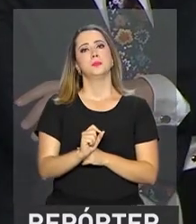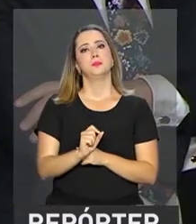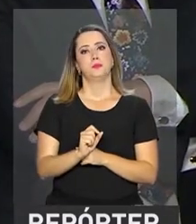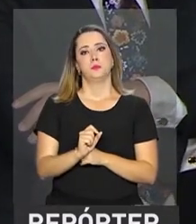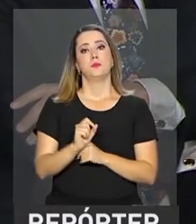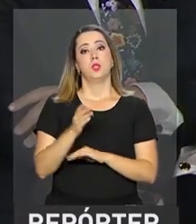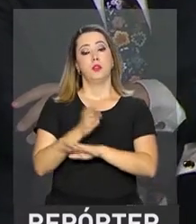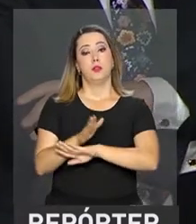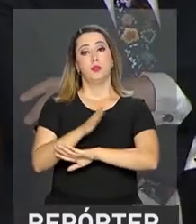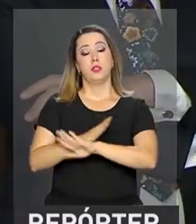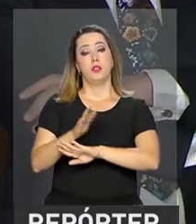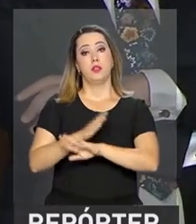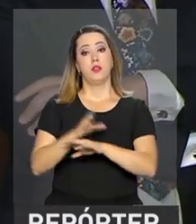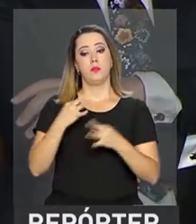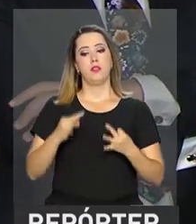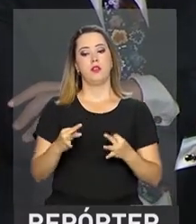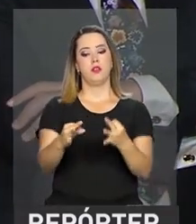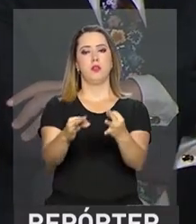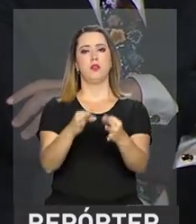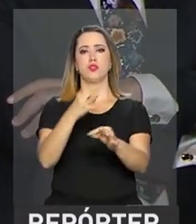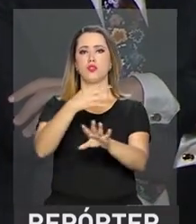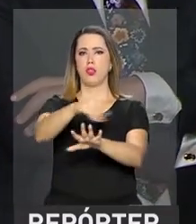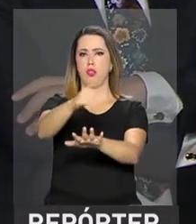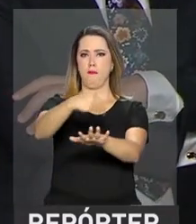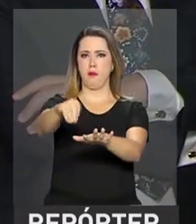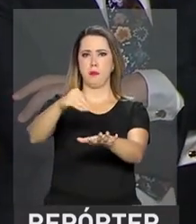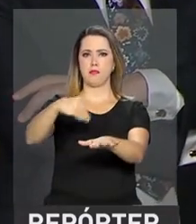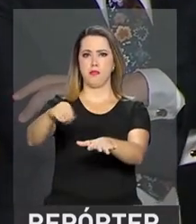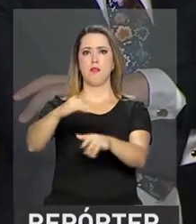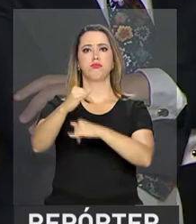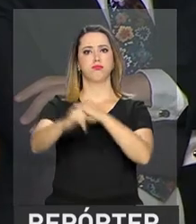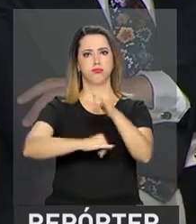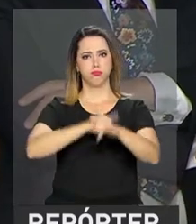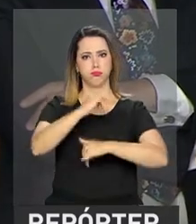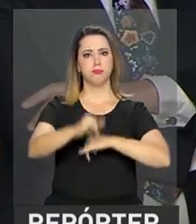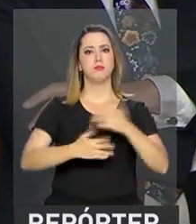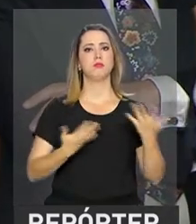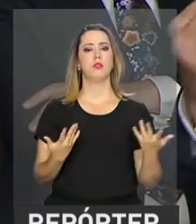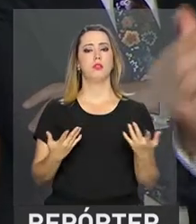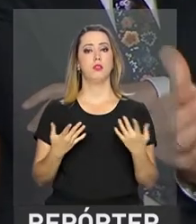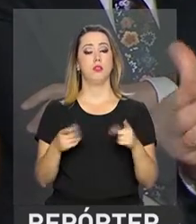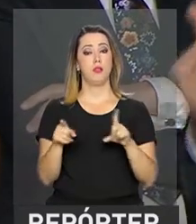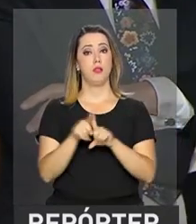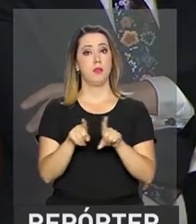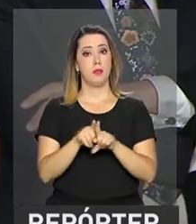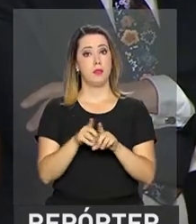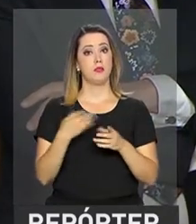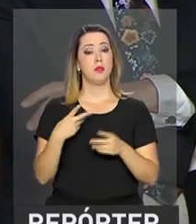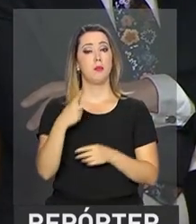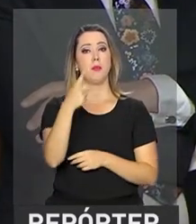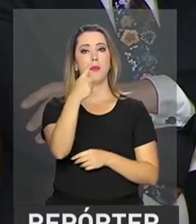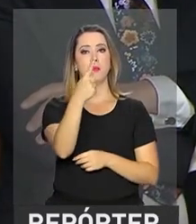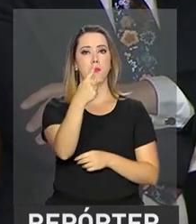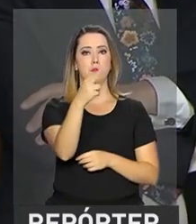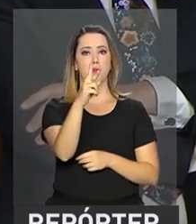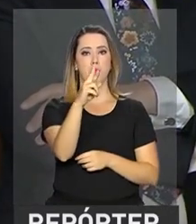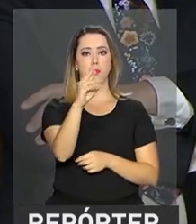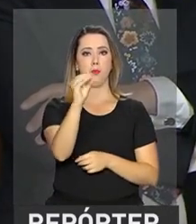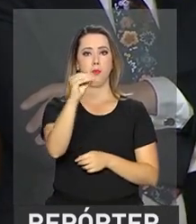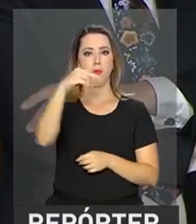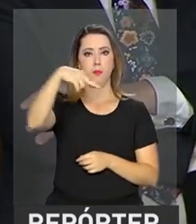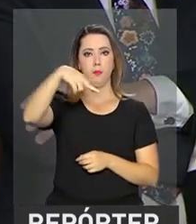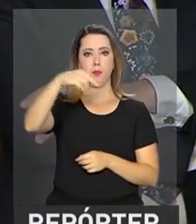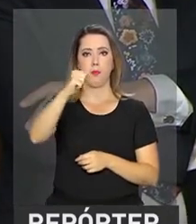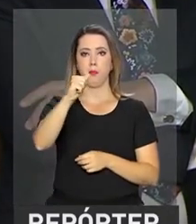sejam capacitados na área da tecnologia da informação, os jovens principalmente. E vamos fazer com que o Pronatec, que o ministro Mendonça